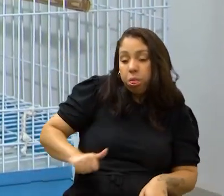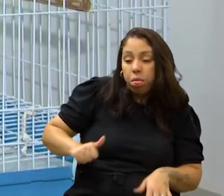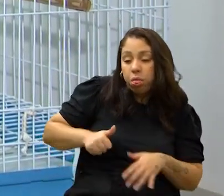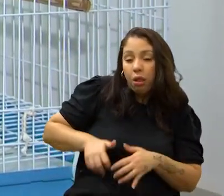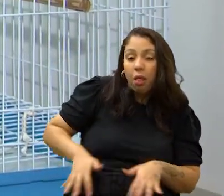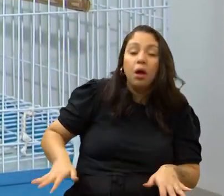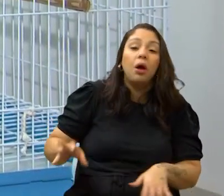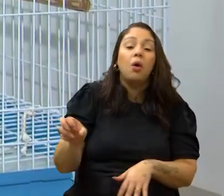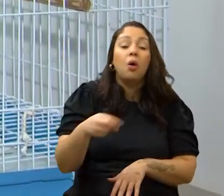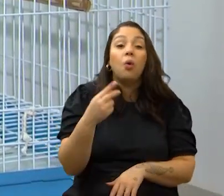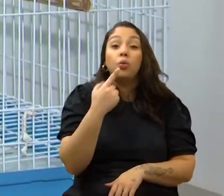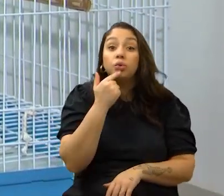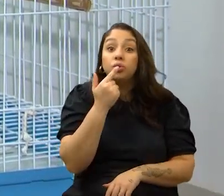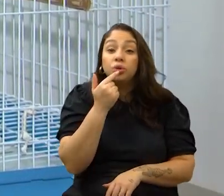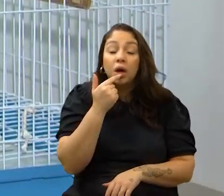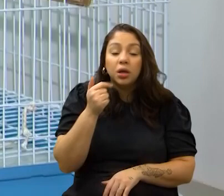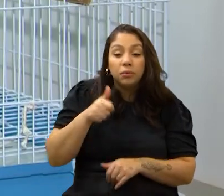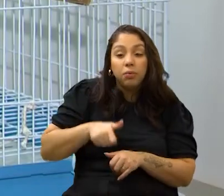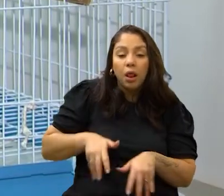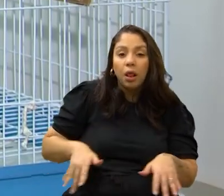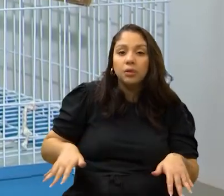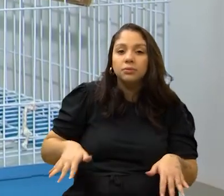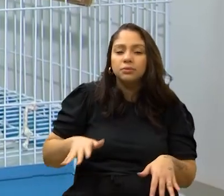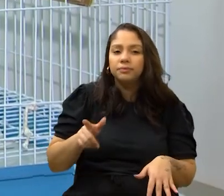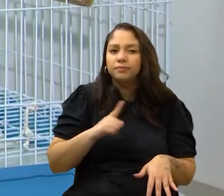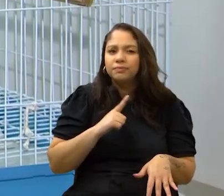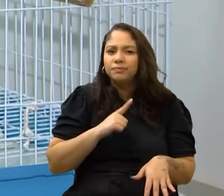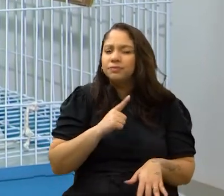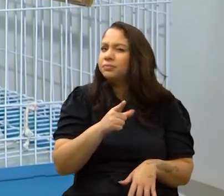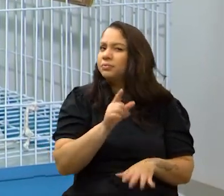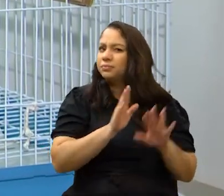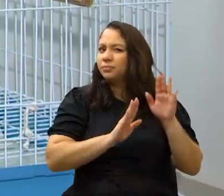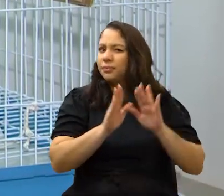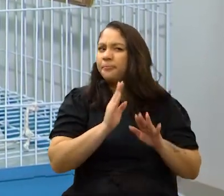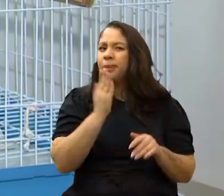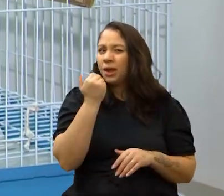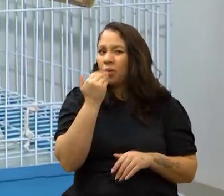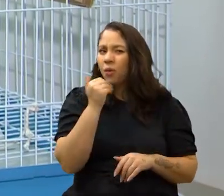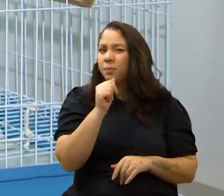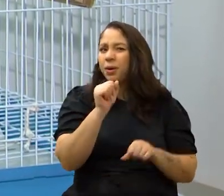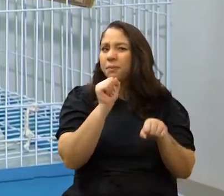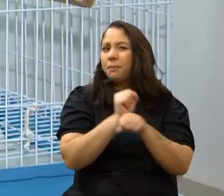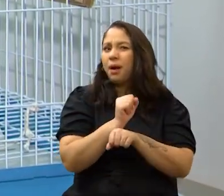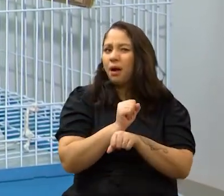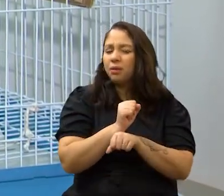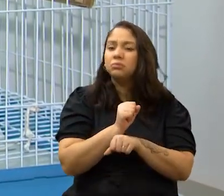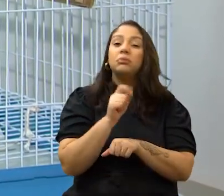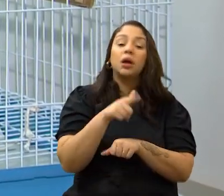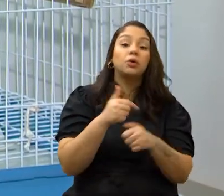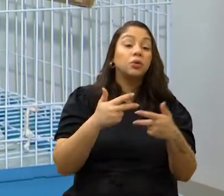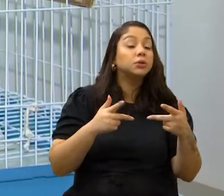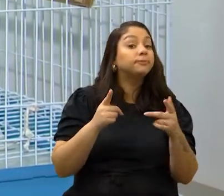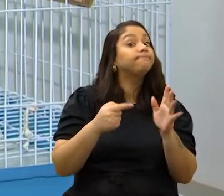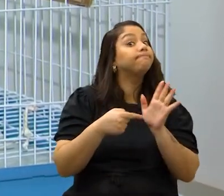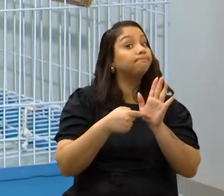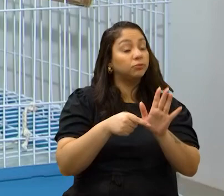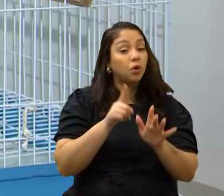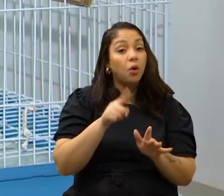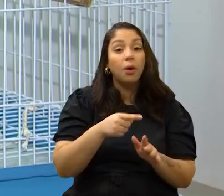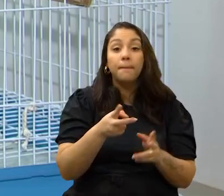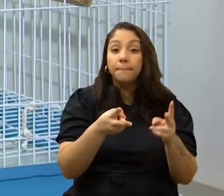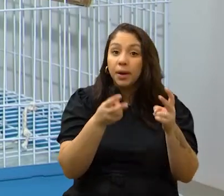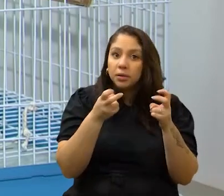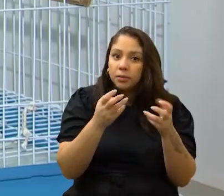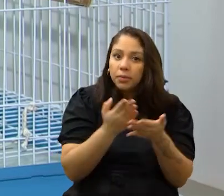se está tremendo as peninhas, o próprio tutor já percebe que a ave ali não está bem, às vezes para de comer, né? Então são sinais que a